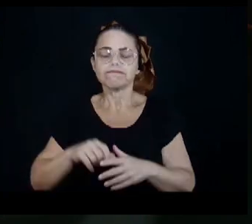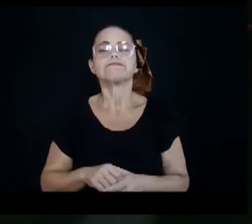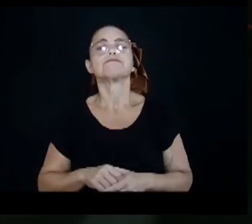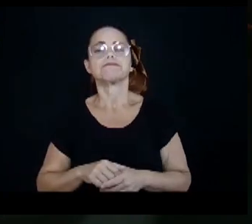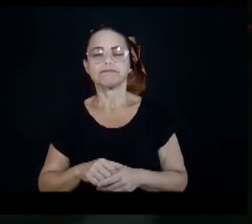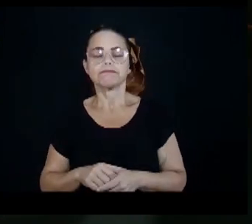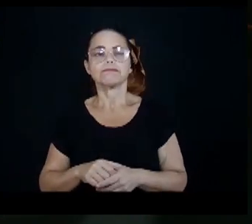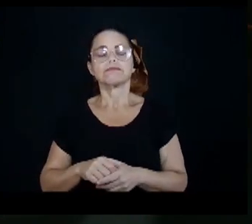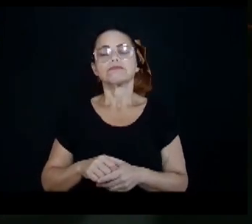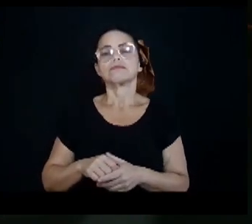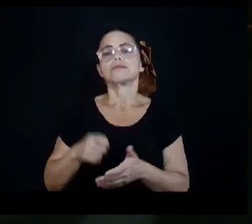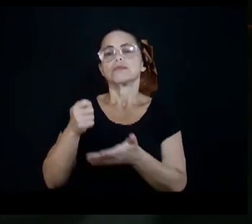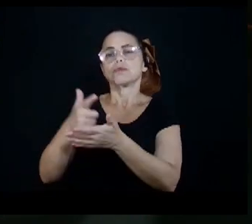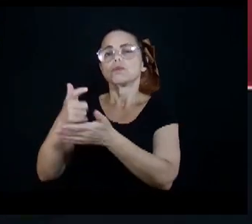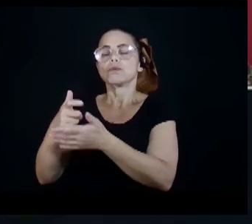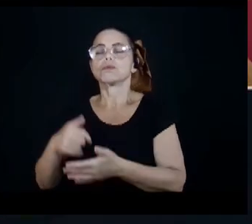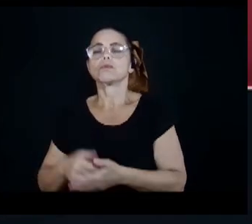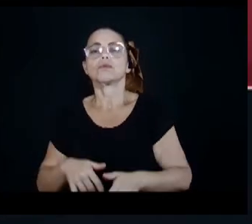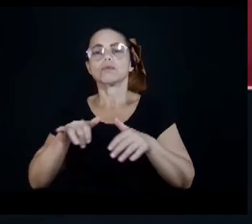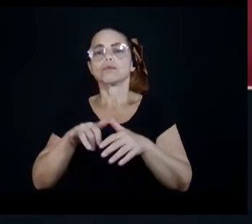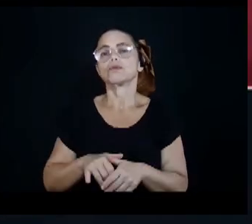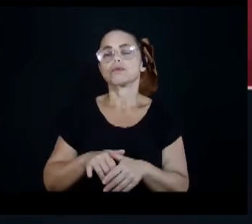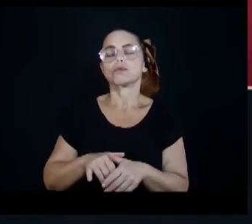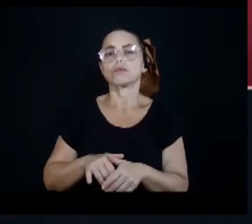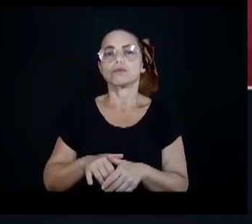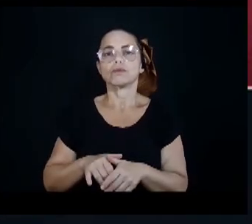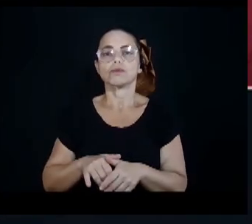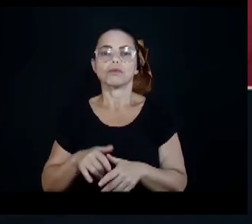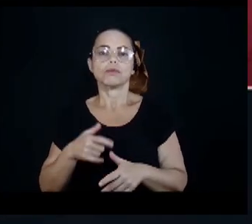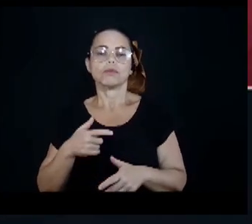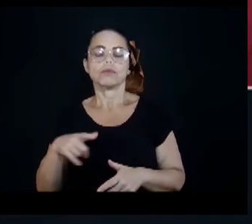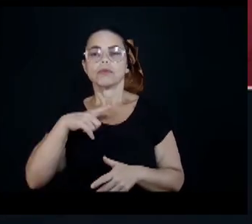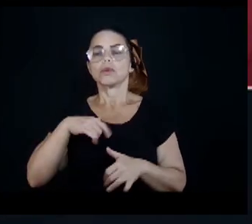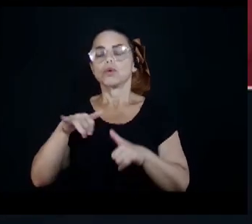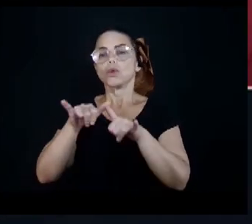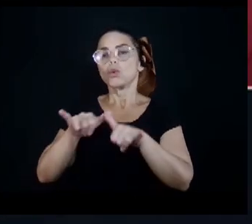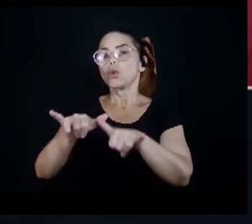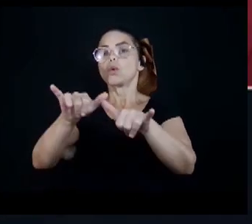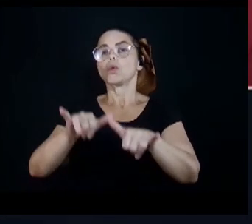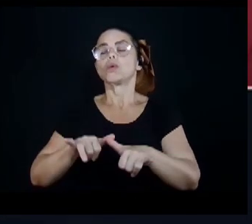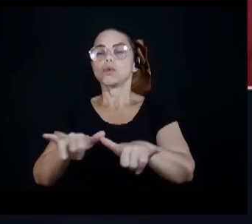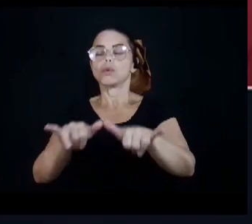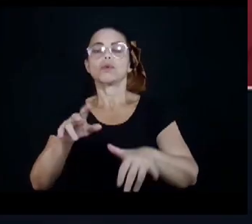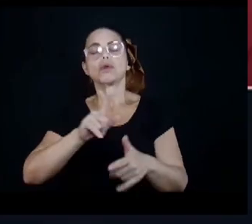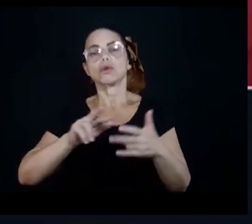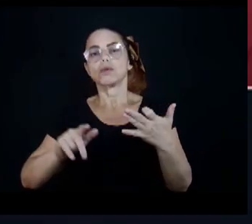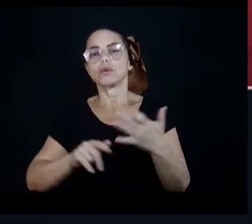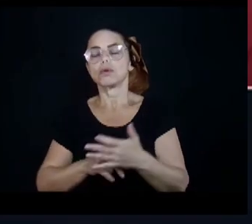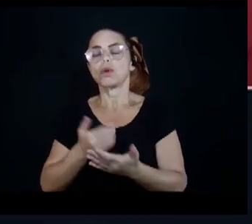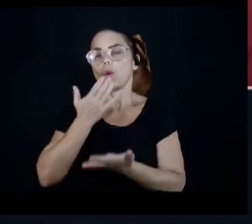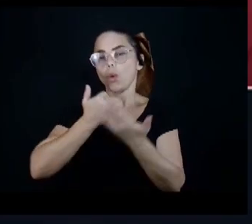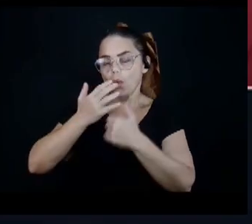nesse mercado que a gente está falando aqui hoje, que é a questão da alimentação, do